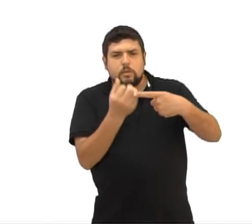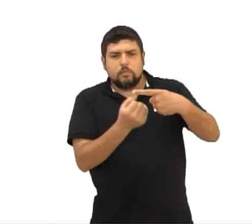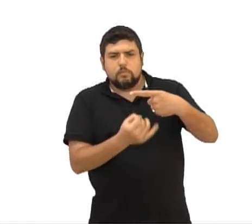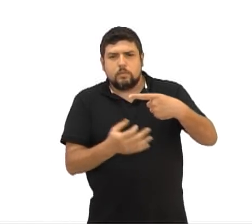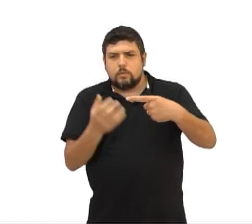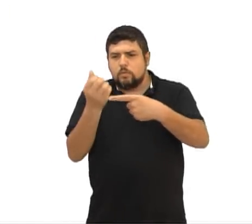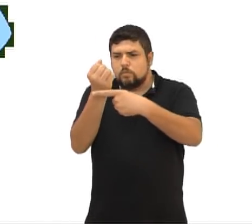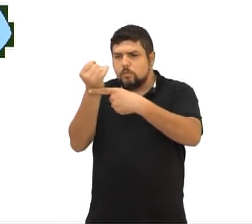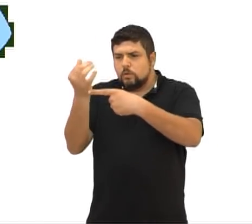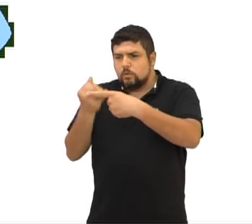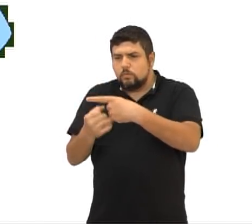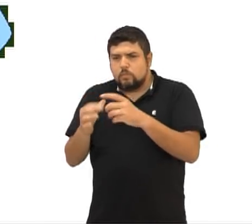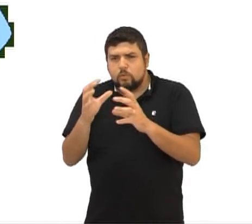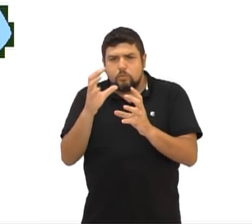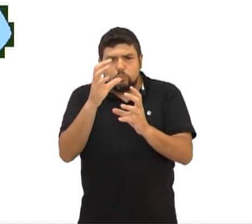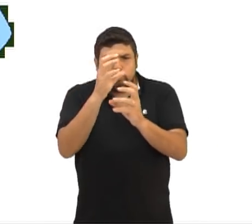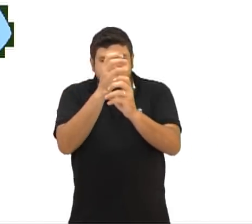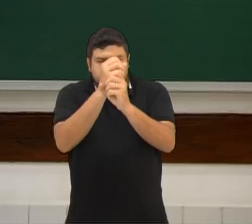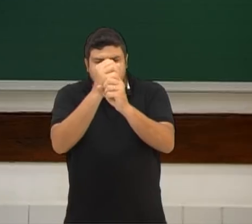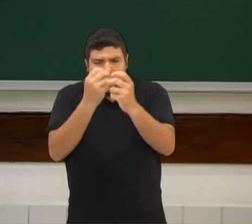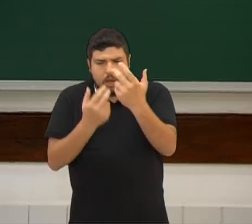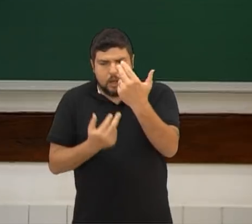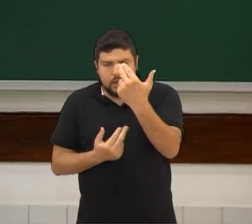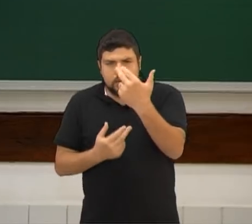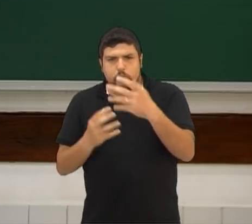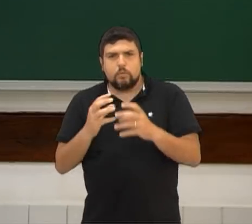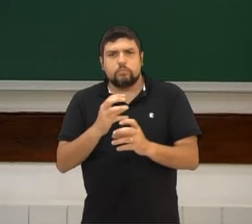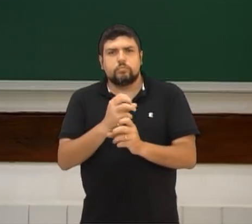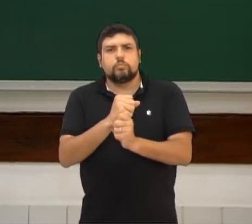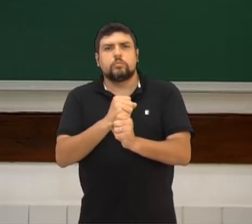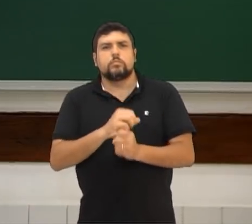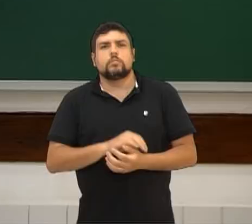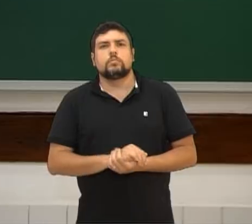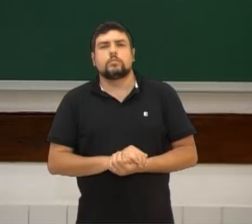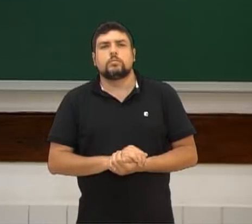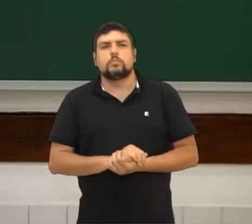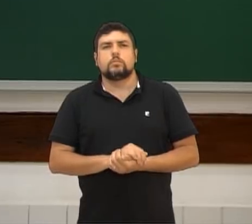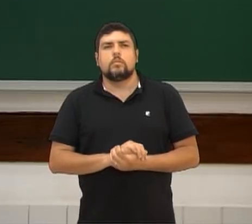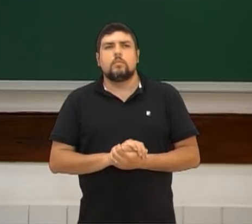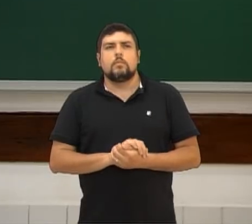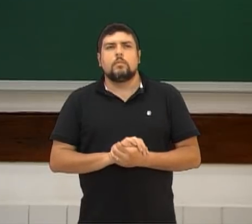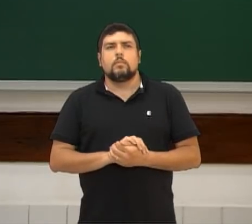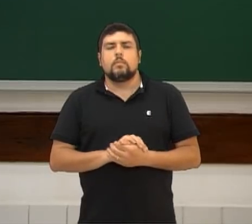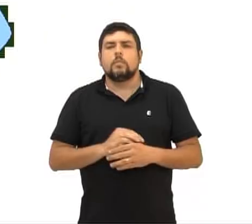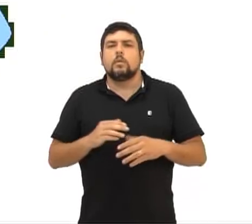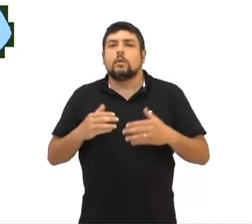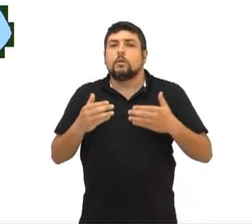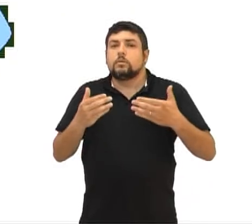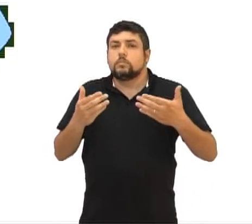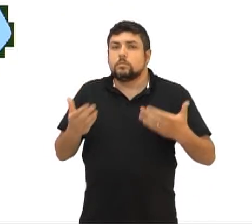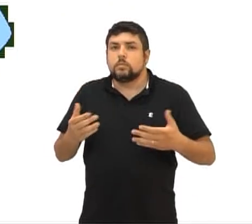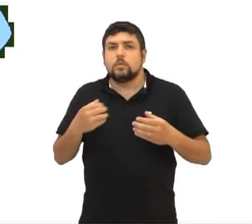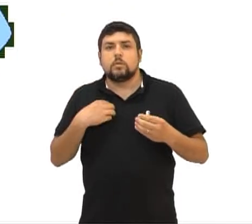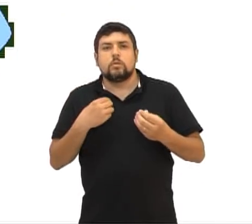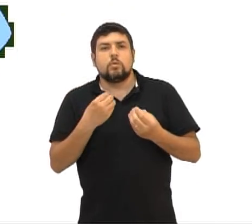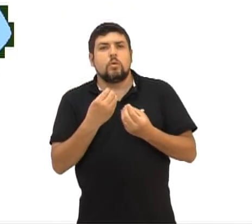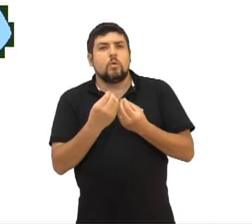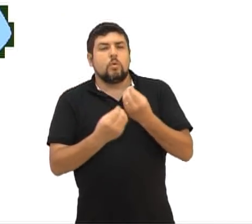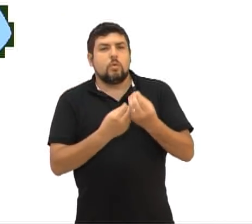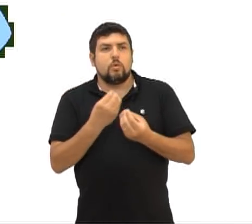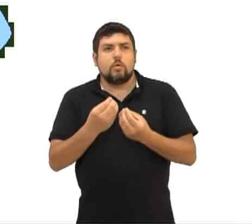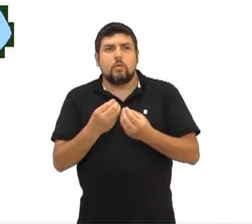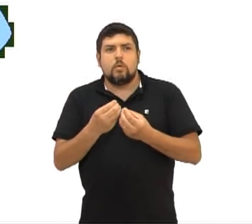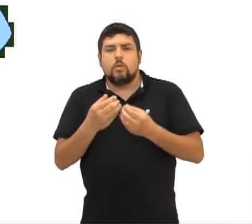dos extremos. Na propriedade fundamental das proporções, na